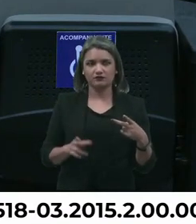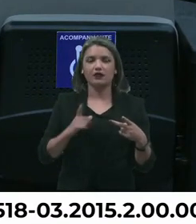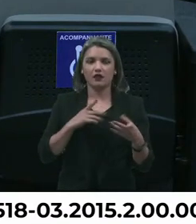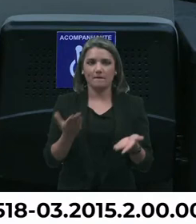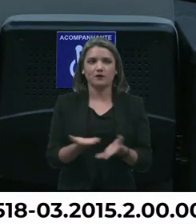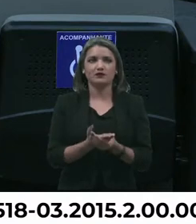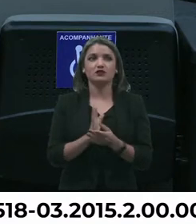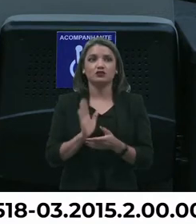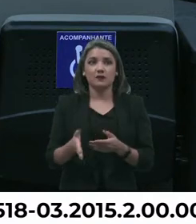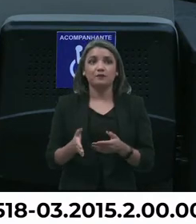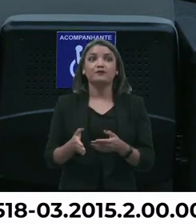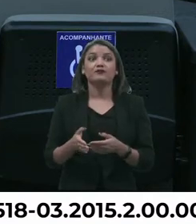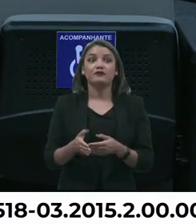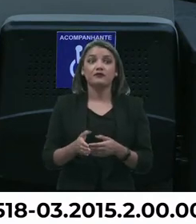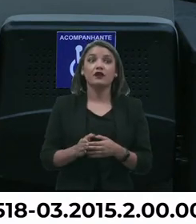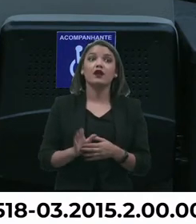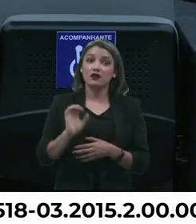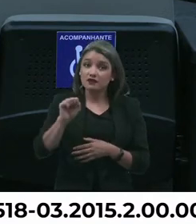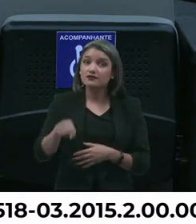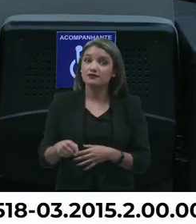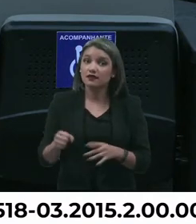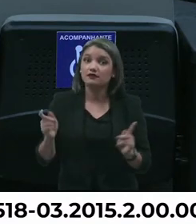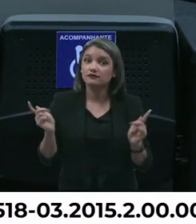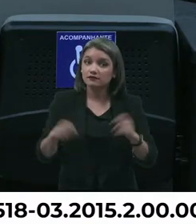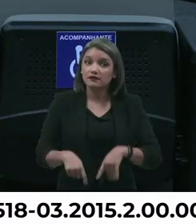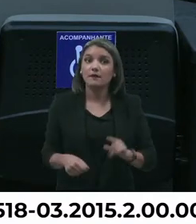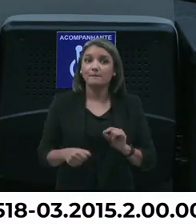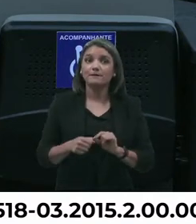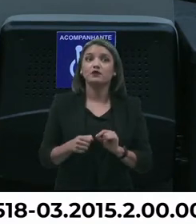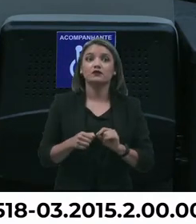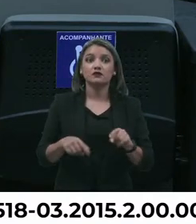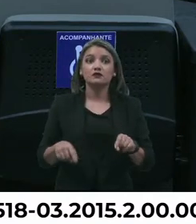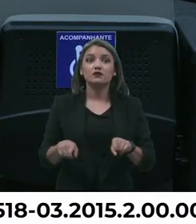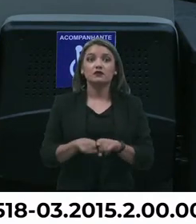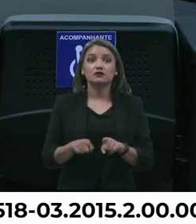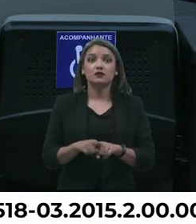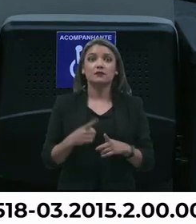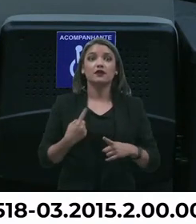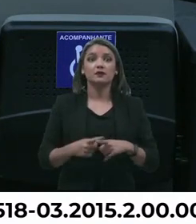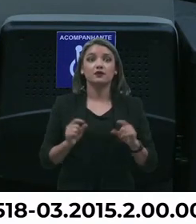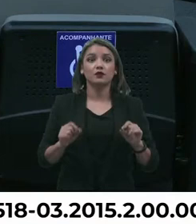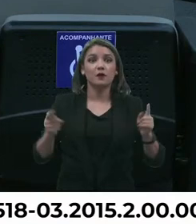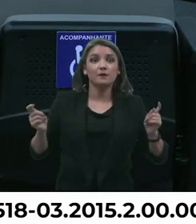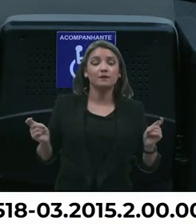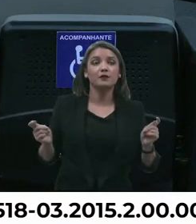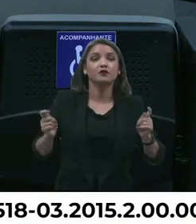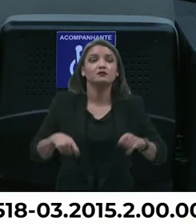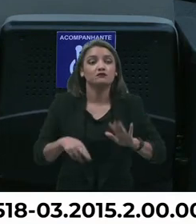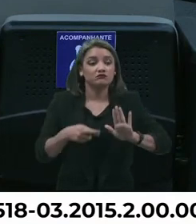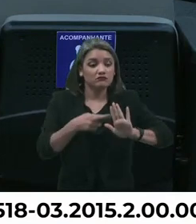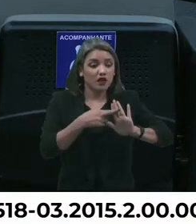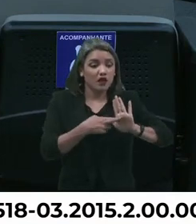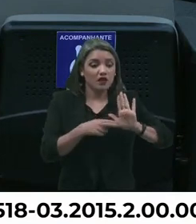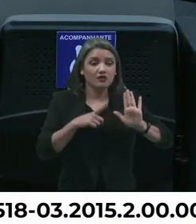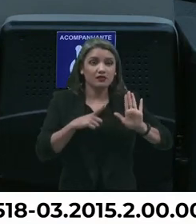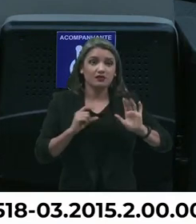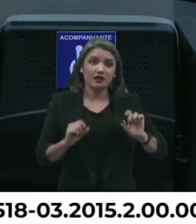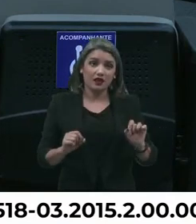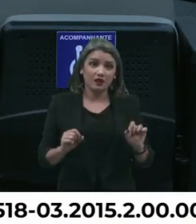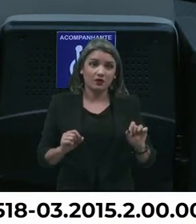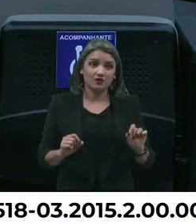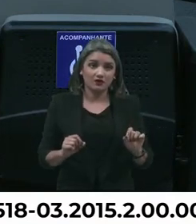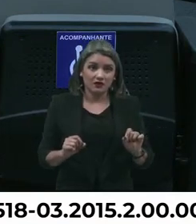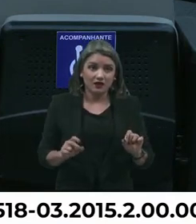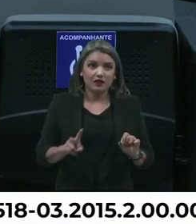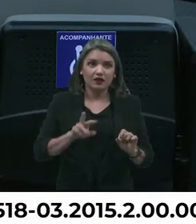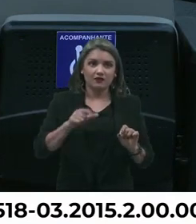autos, e sim, lhe era possível fazer por absoluta possibilidade regimental para tanto, que Sua Excelência